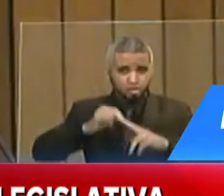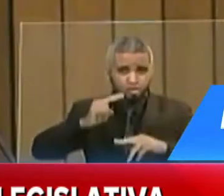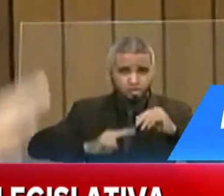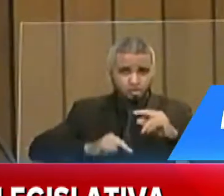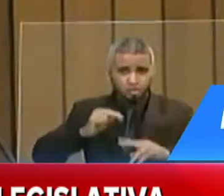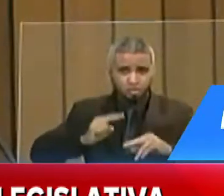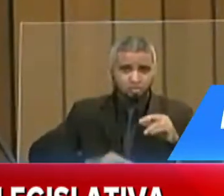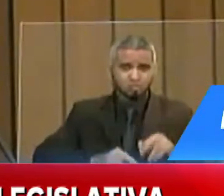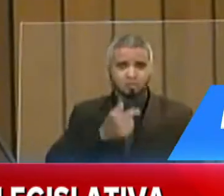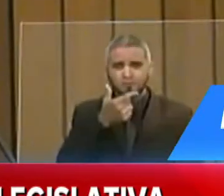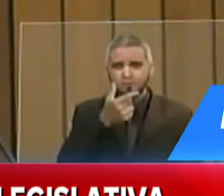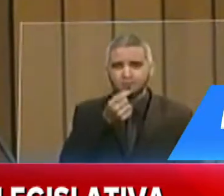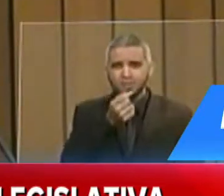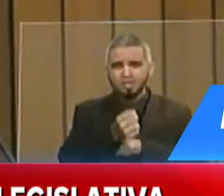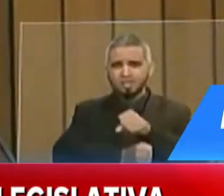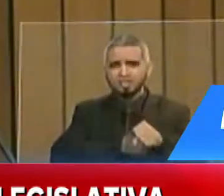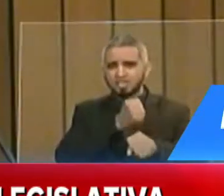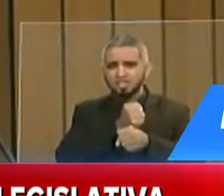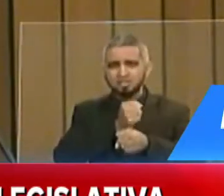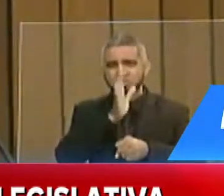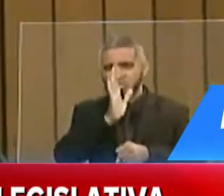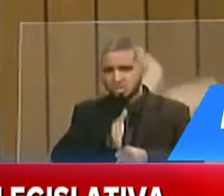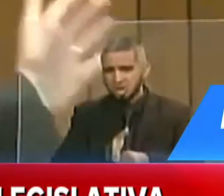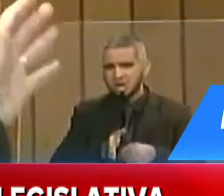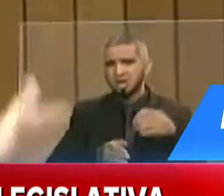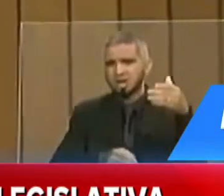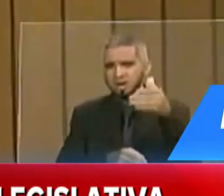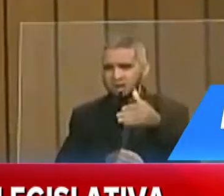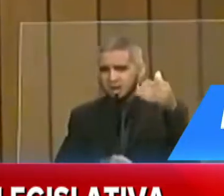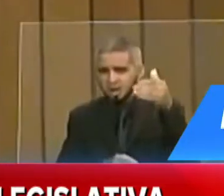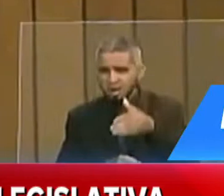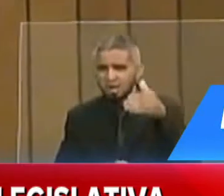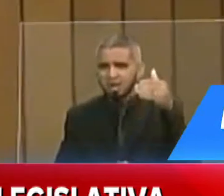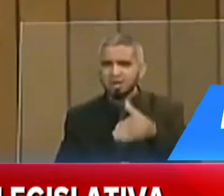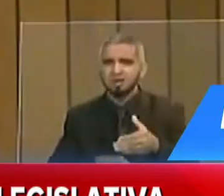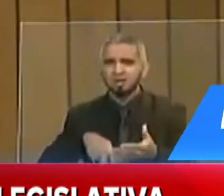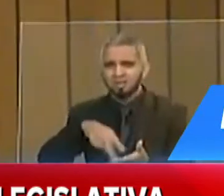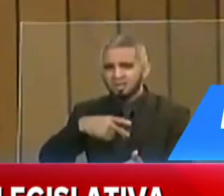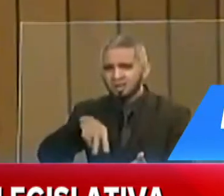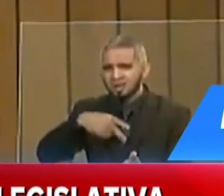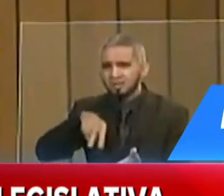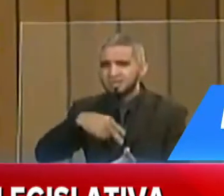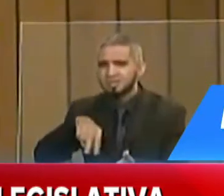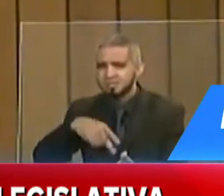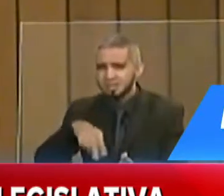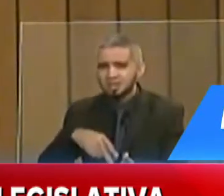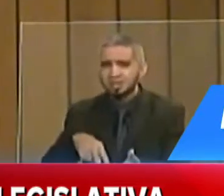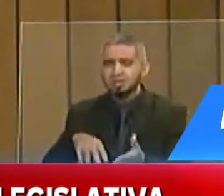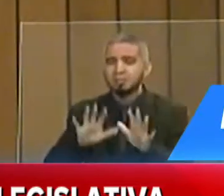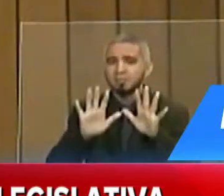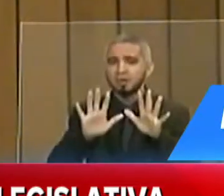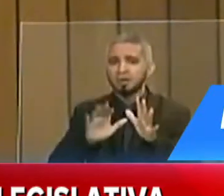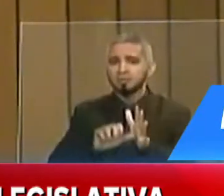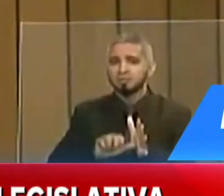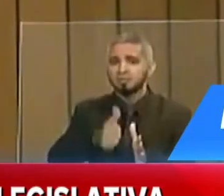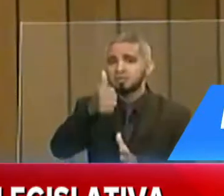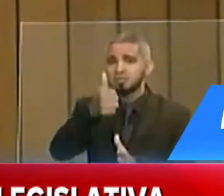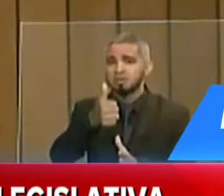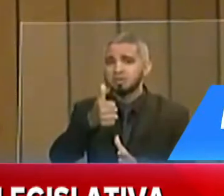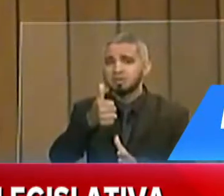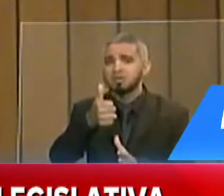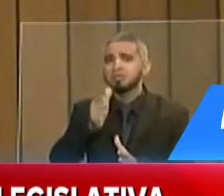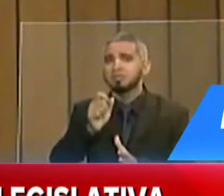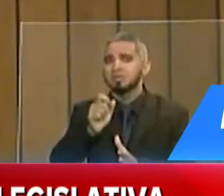20 anos participam dessa festa que é tradicional em nosso estado, mas que pela primeira vez ficarão de fora